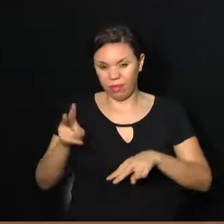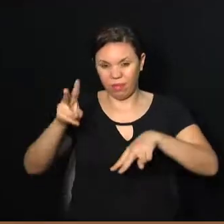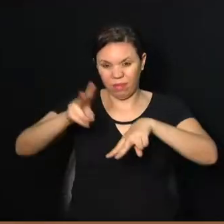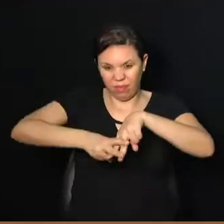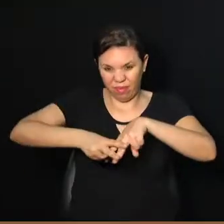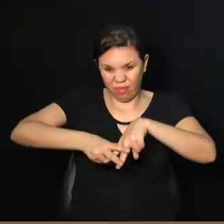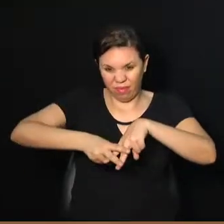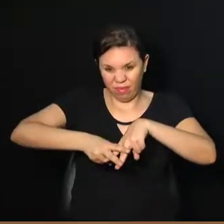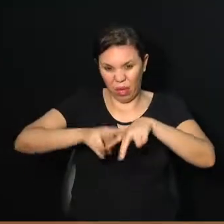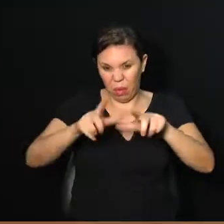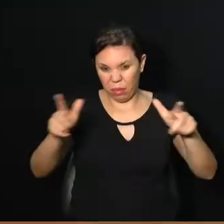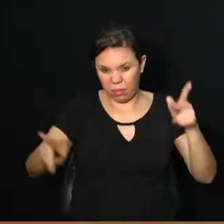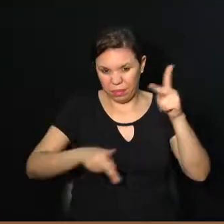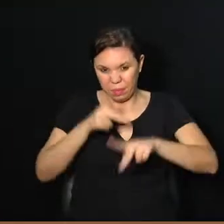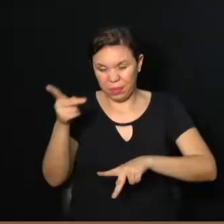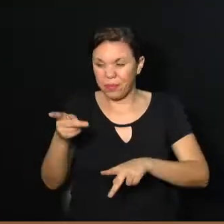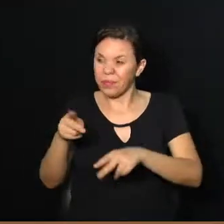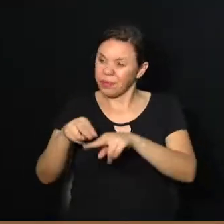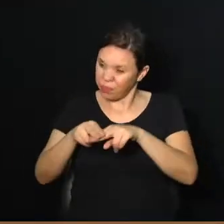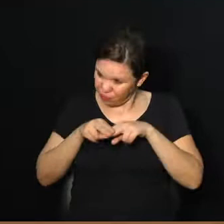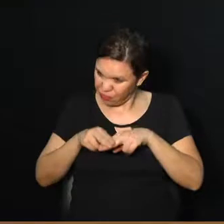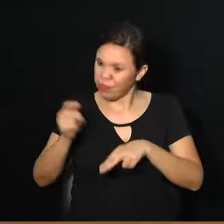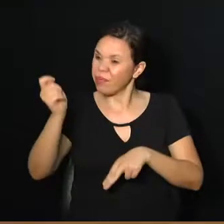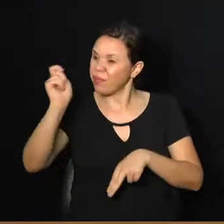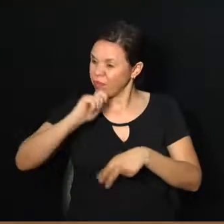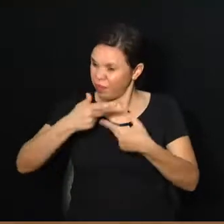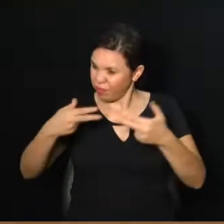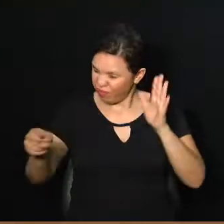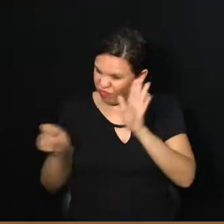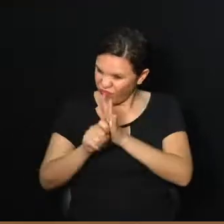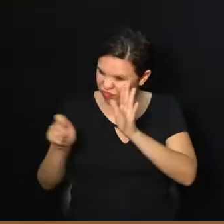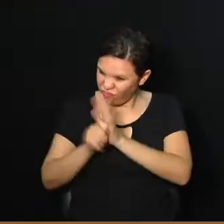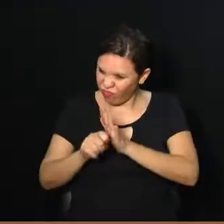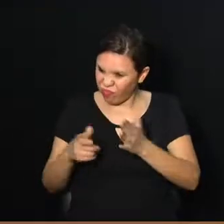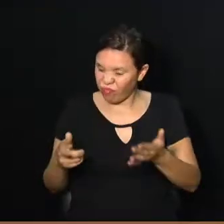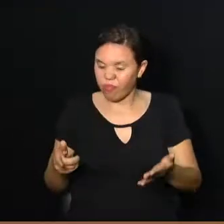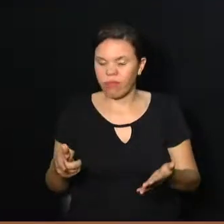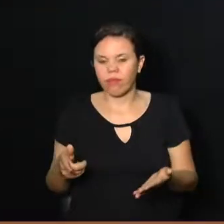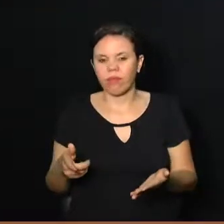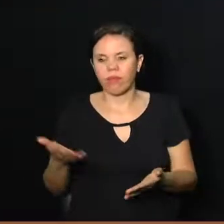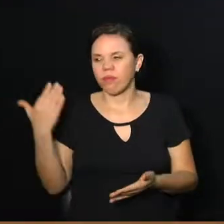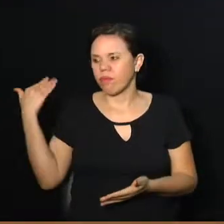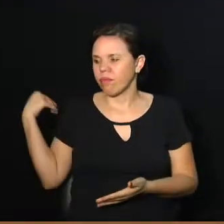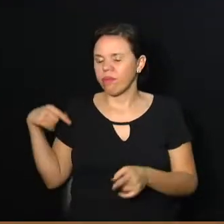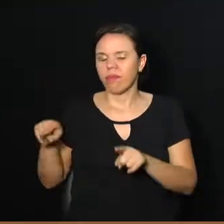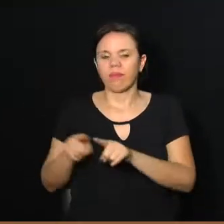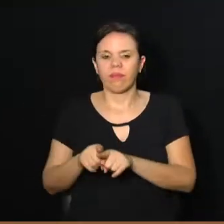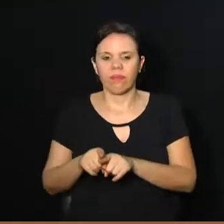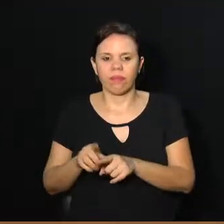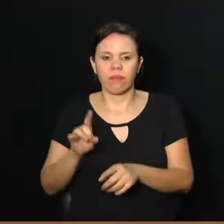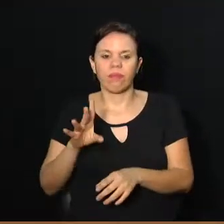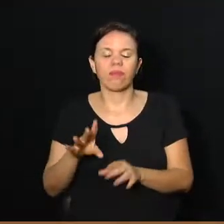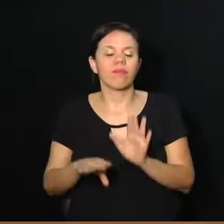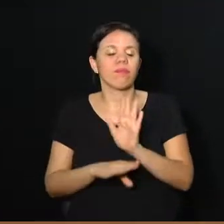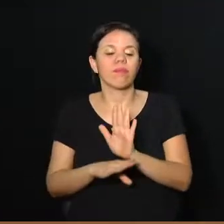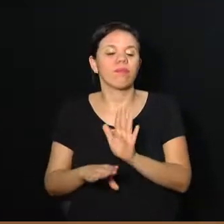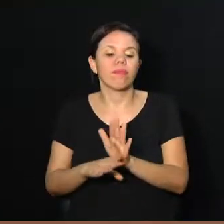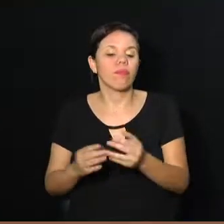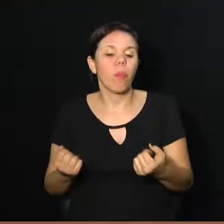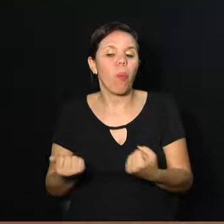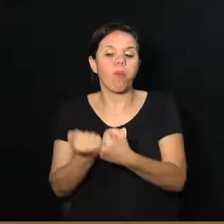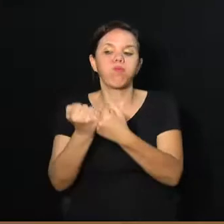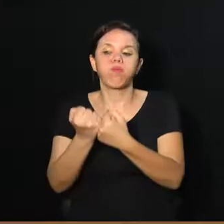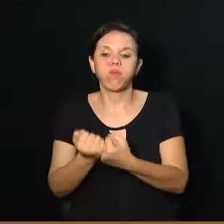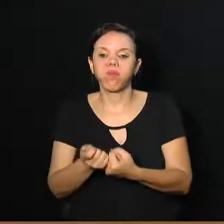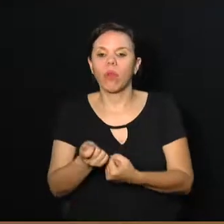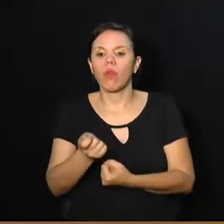é relacionado à droga. A pessoa está lá por conta do tráfico, por conta daquele tráfico que na verdade é para sustentar o vício, né? É